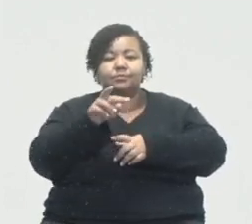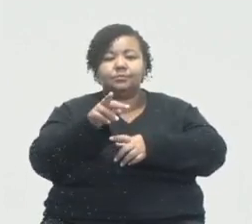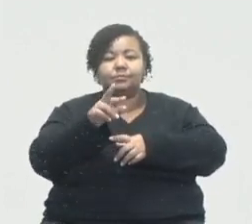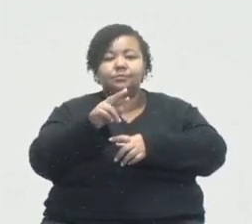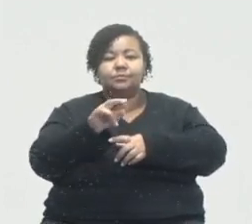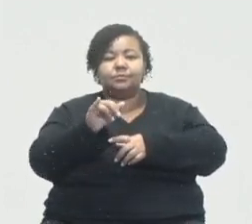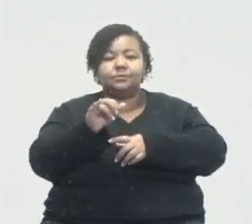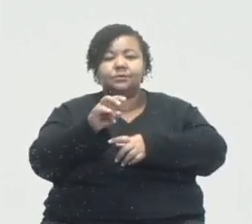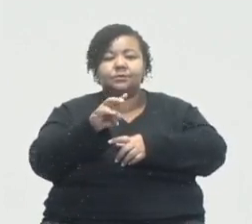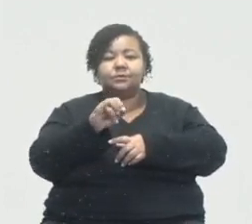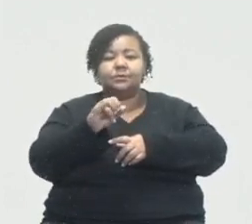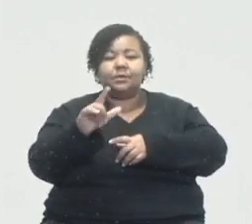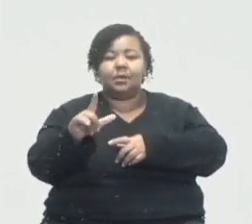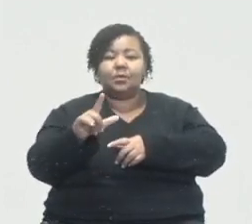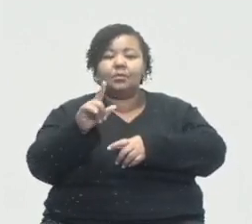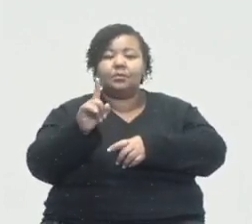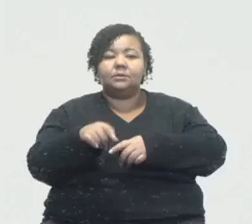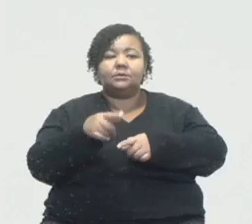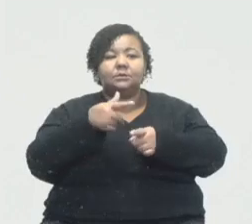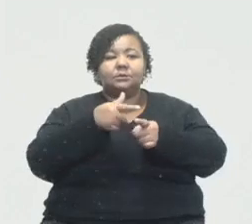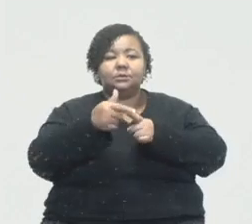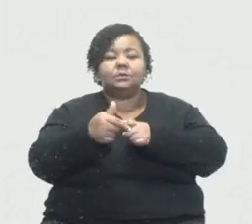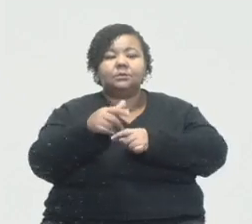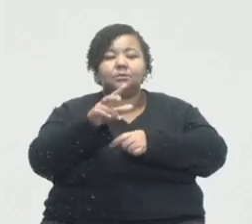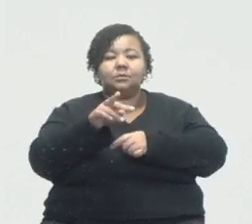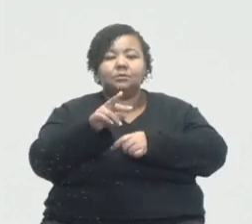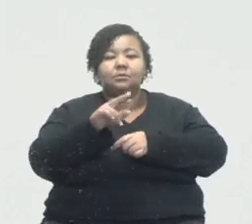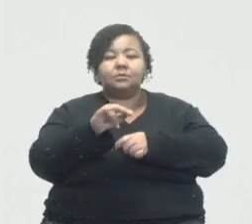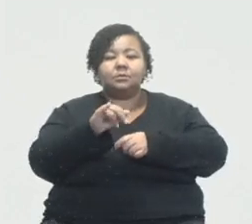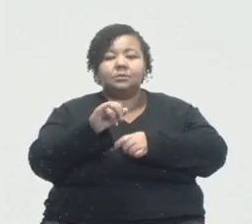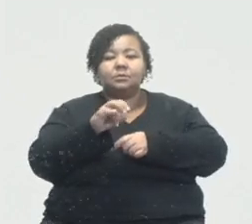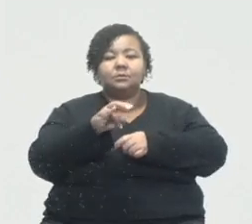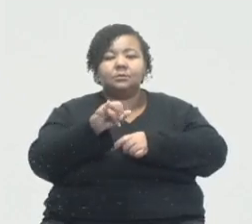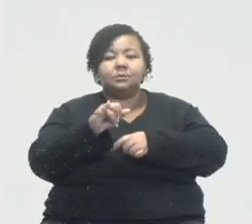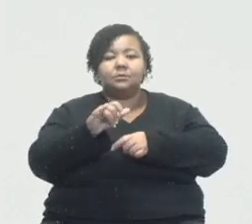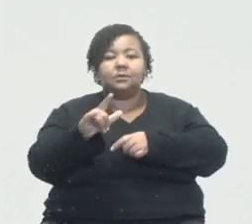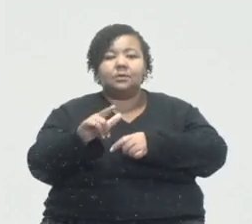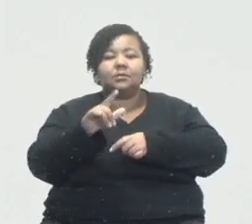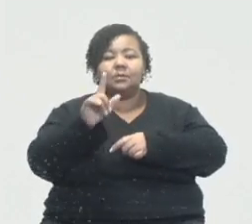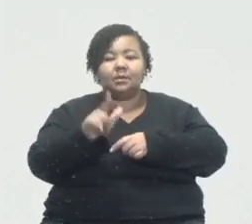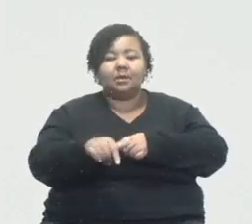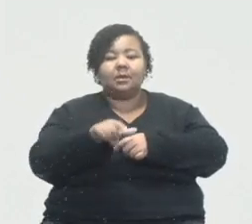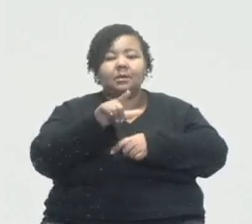trivial. Se apresenta a solução trivial, é linearmente